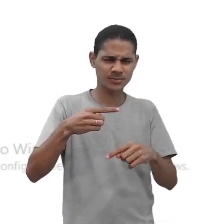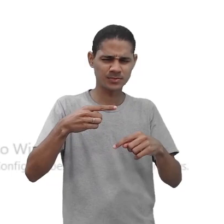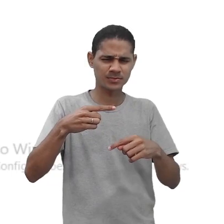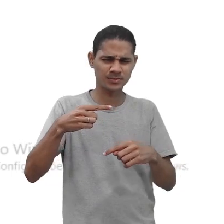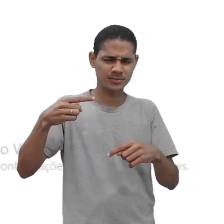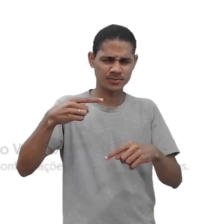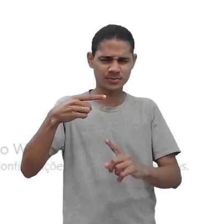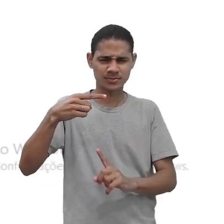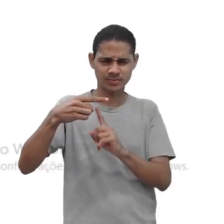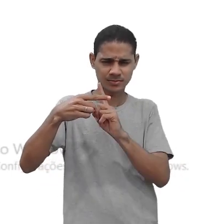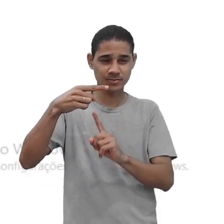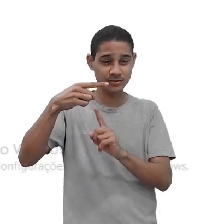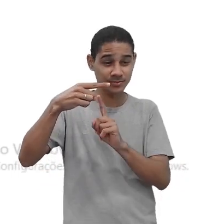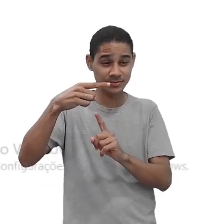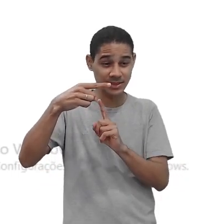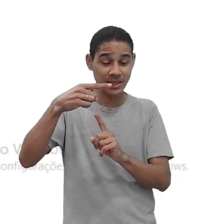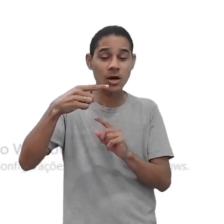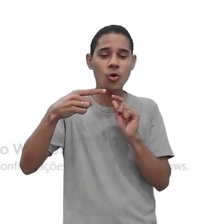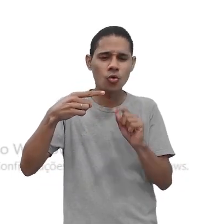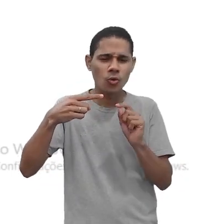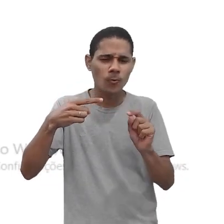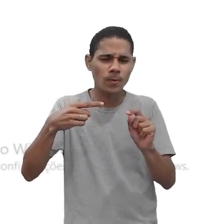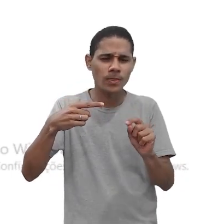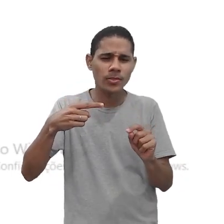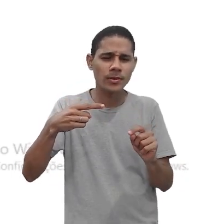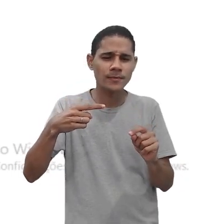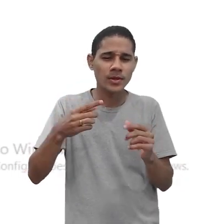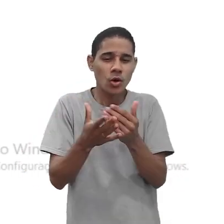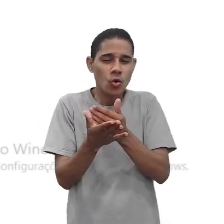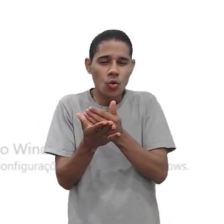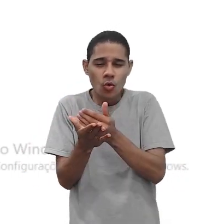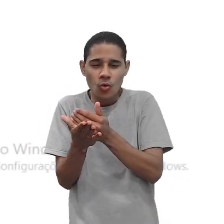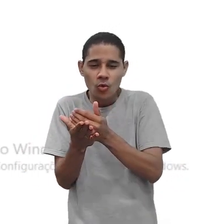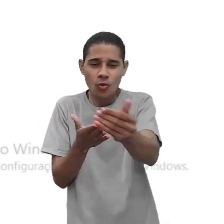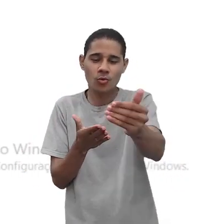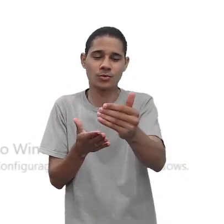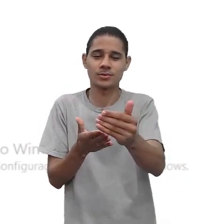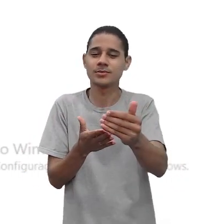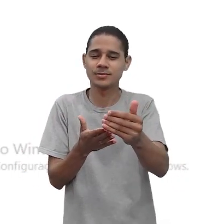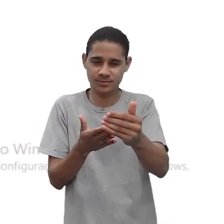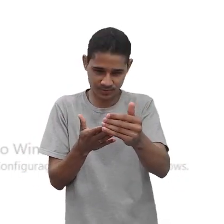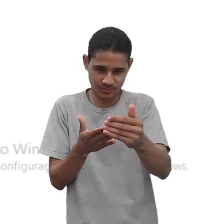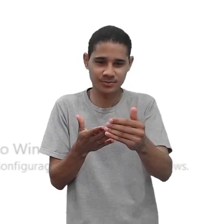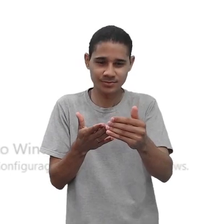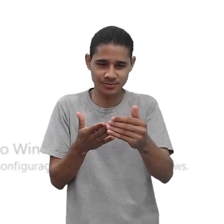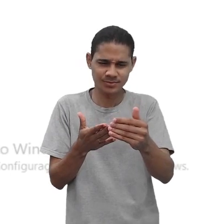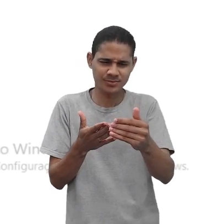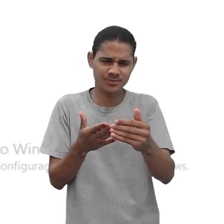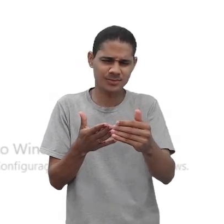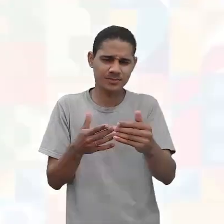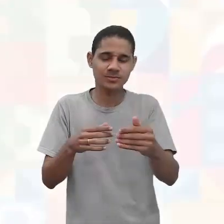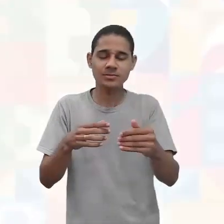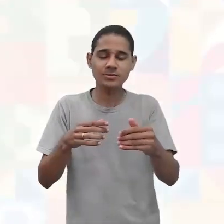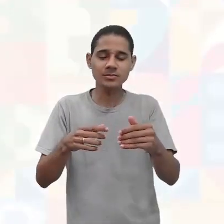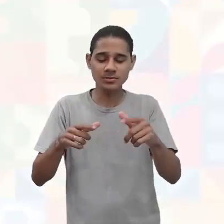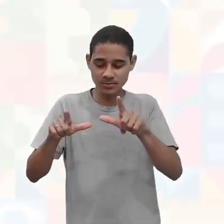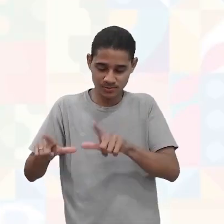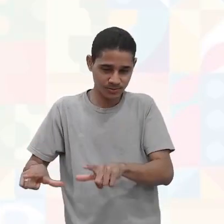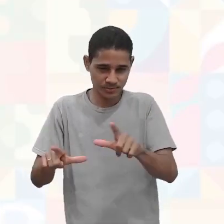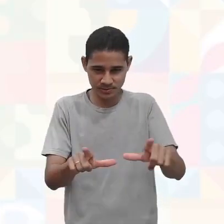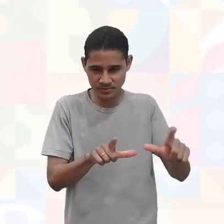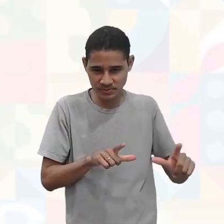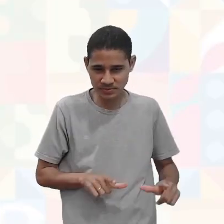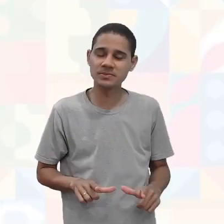na horizontal, mostrando onde vai ser o início dessa aplicação desse porcelanato ou desse